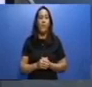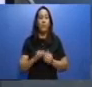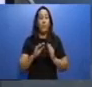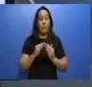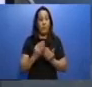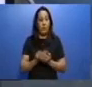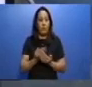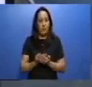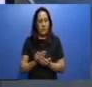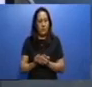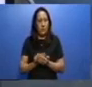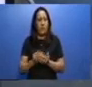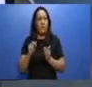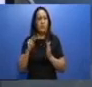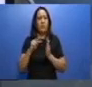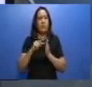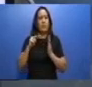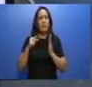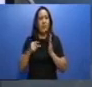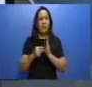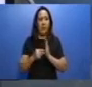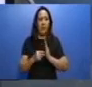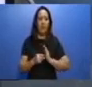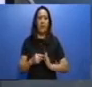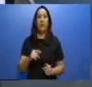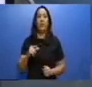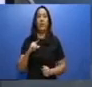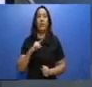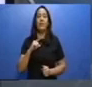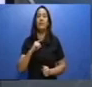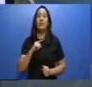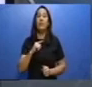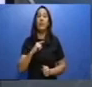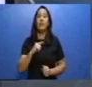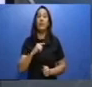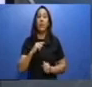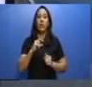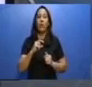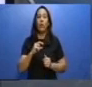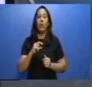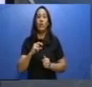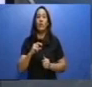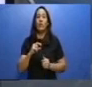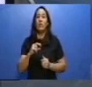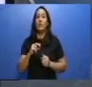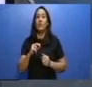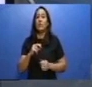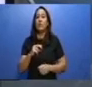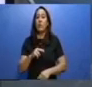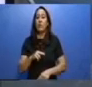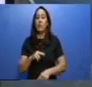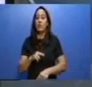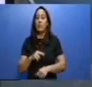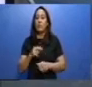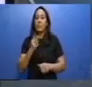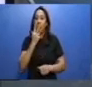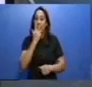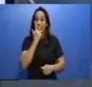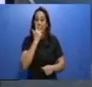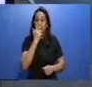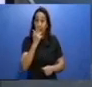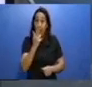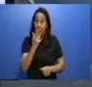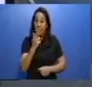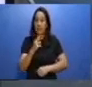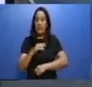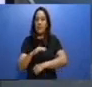Estudando, né, o que significava isso, eles tentam imitar os desenhos que tem no corpo da cobra. E se